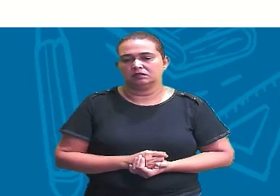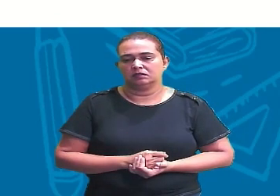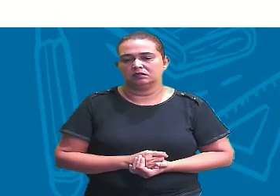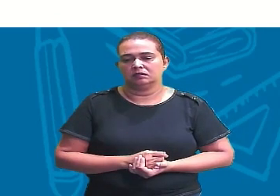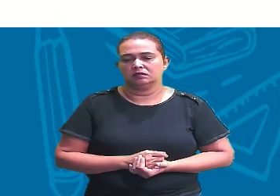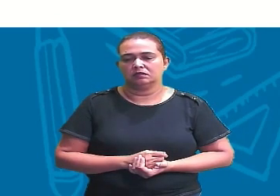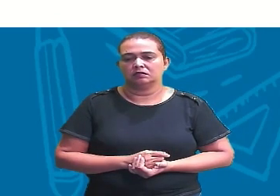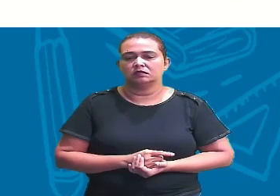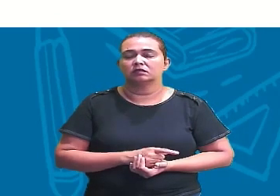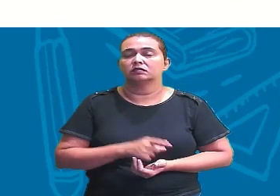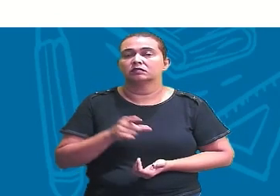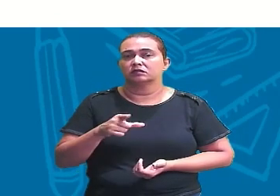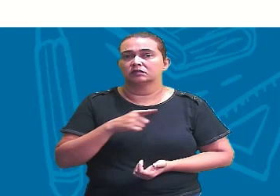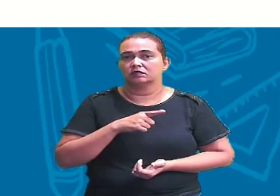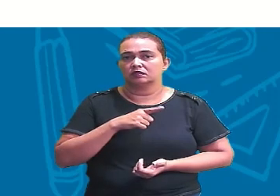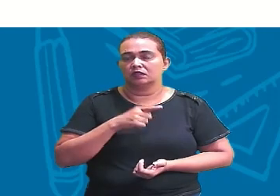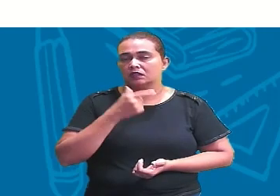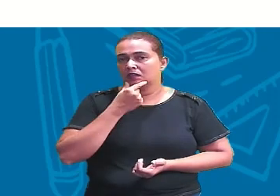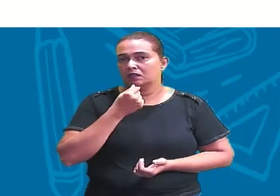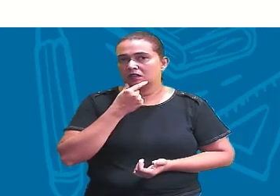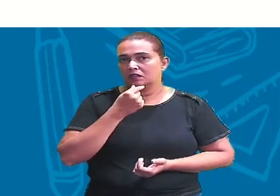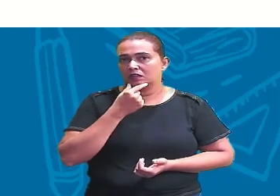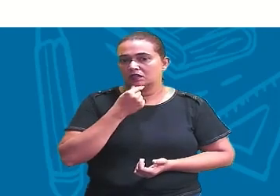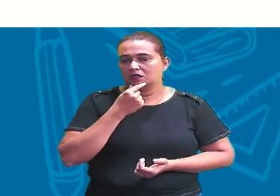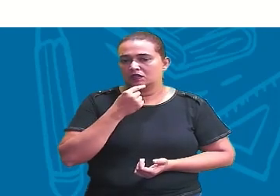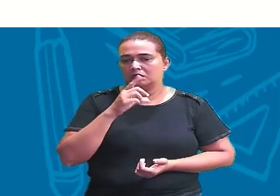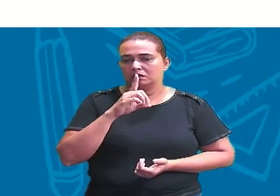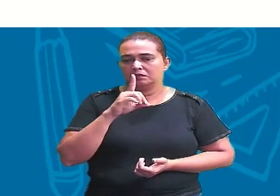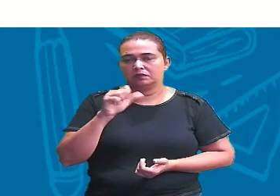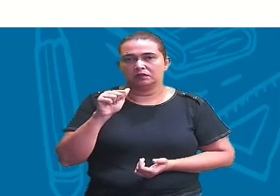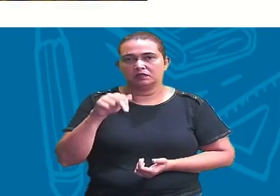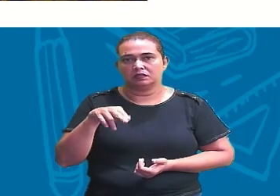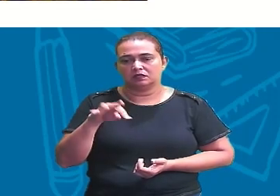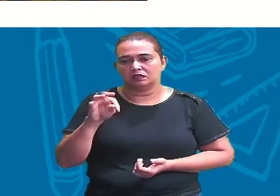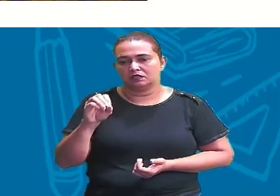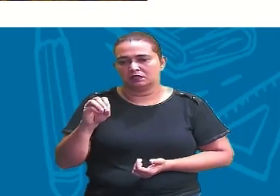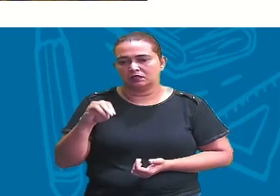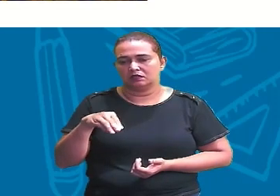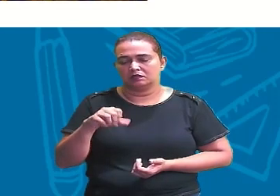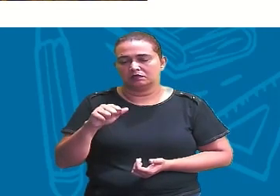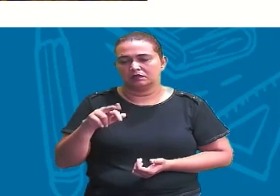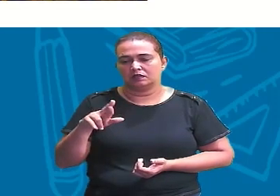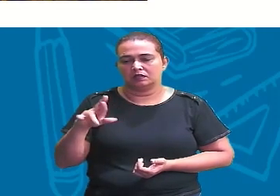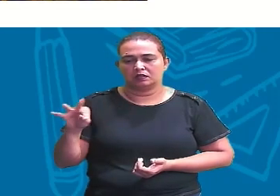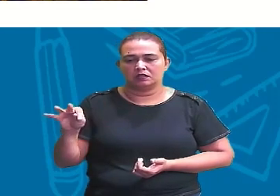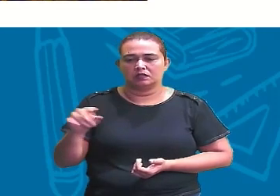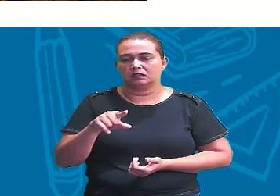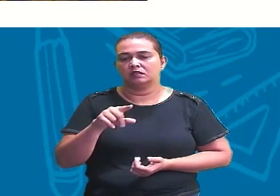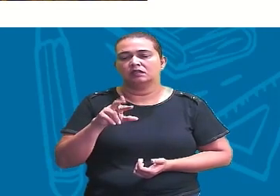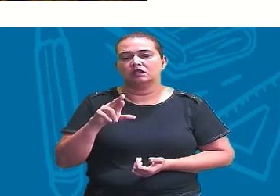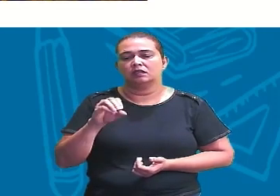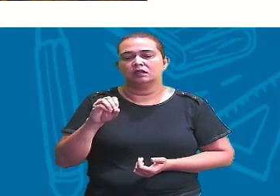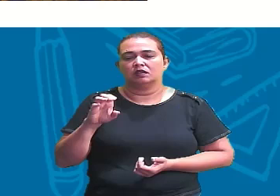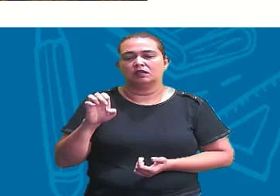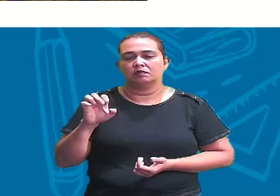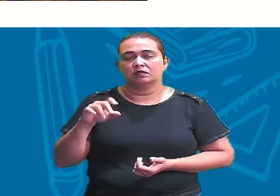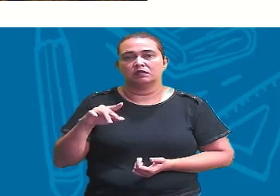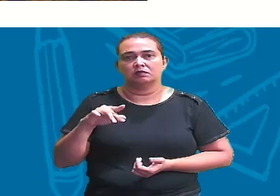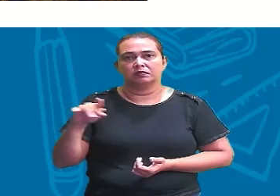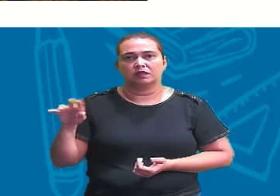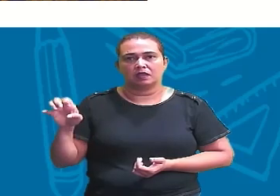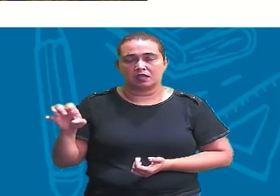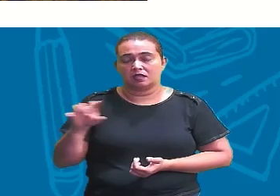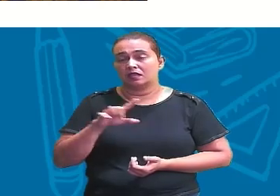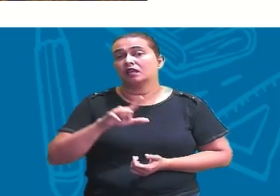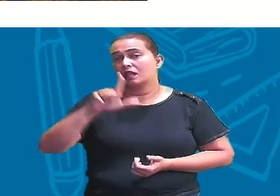Aqui duas imagens que mostram Danton e Marat. E essa imagem é o que representa Robespierre, um